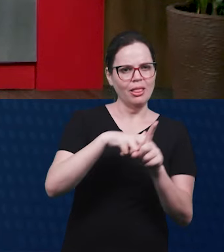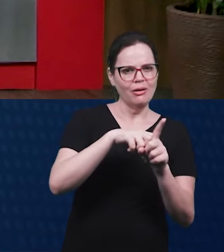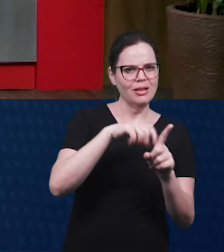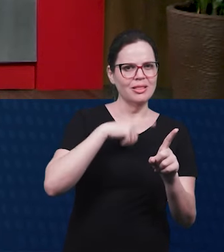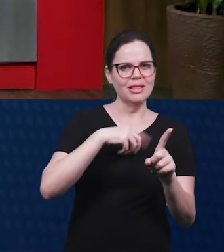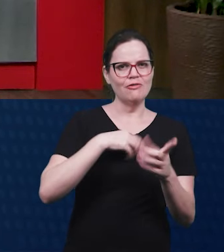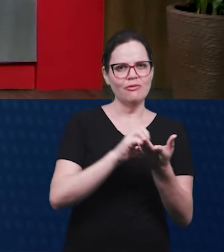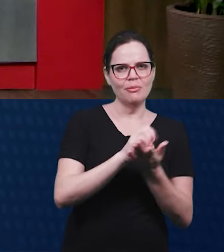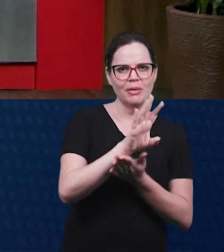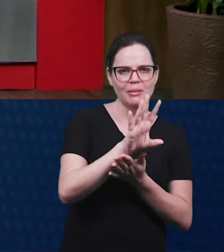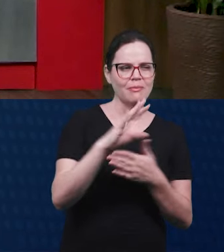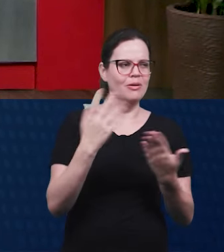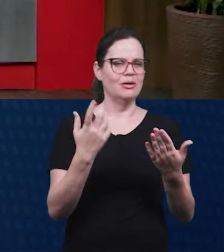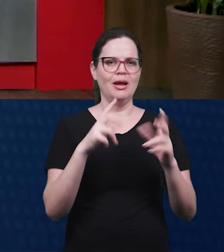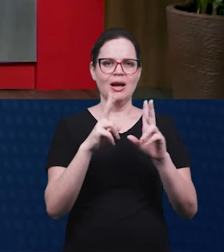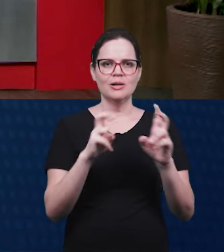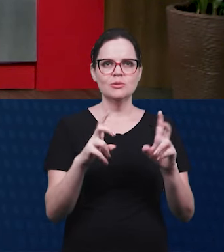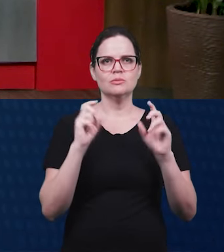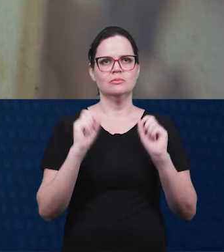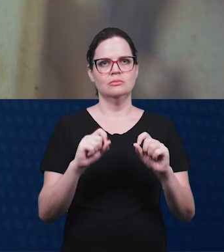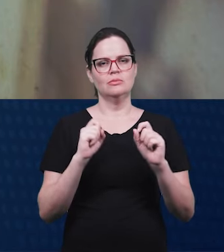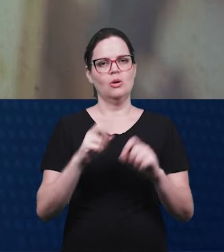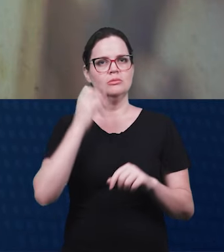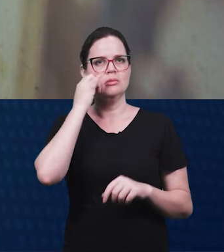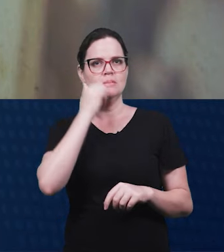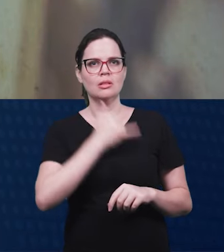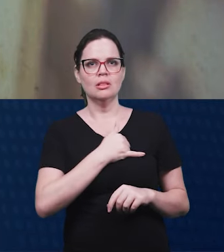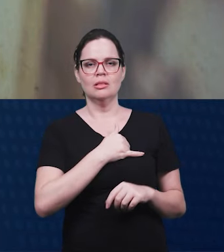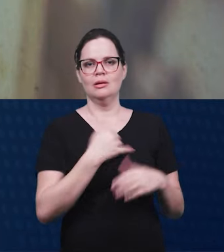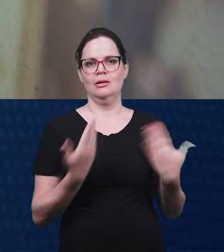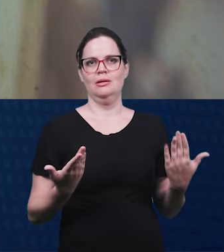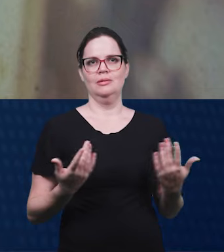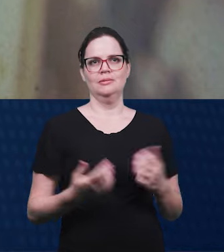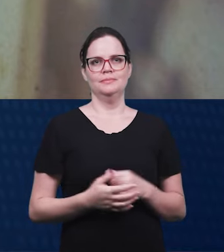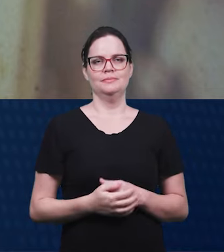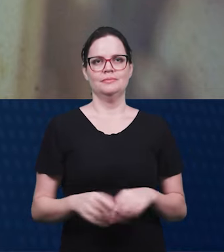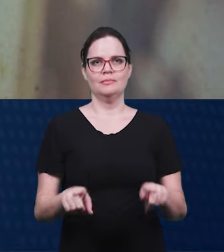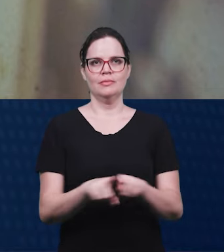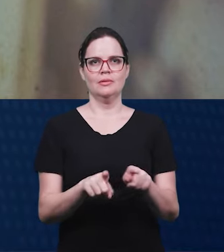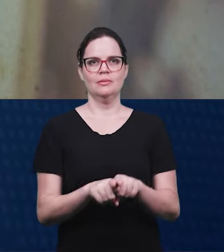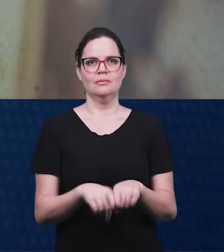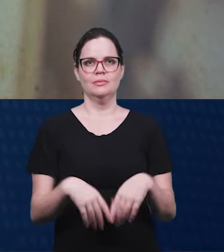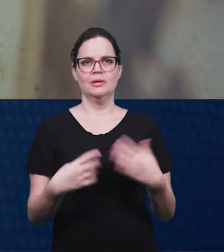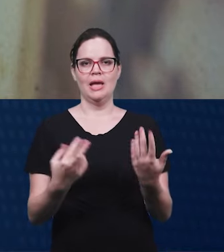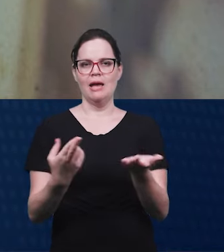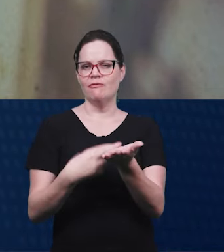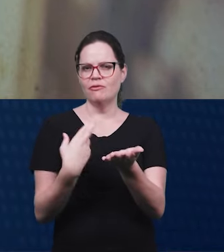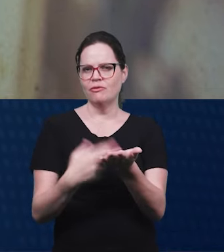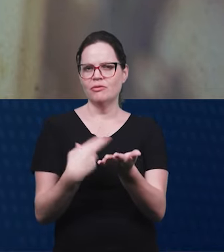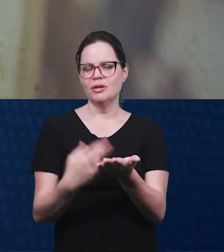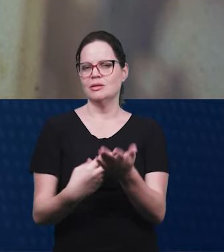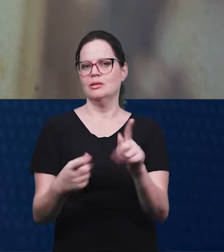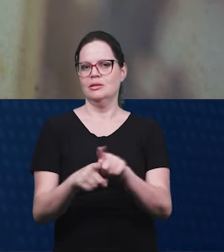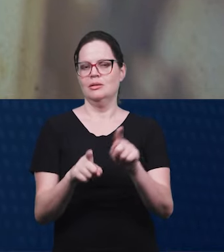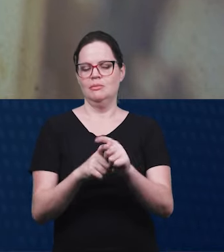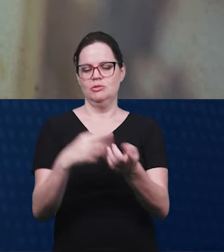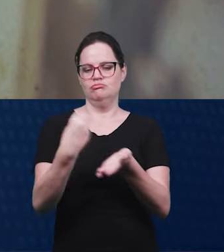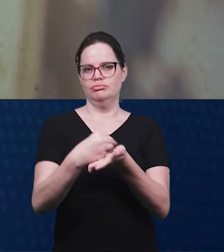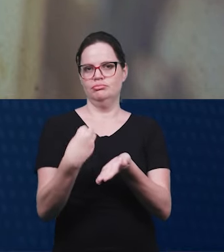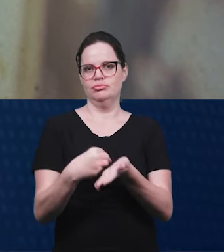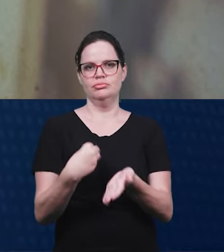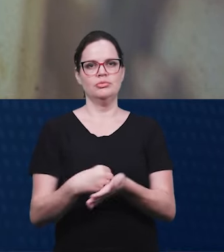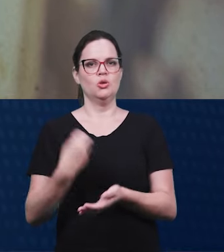foi despejado. Então, você pode ligar uma revista na qual você coloca também o seu